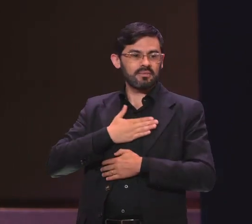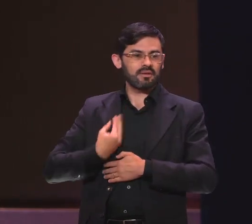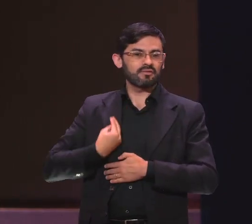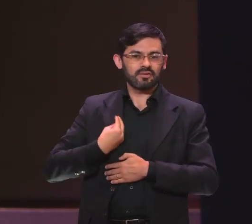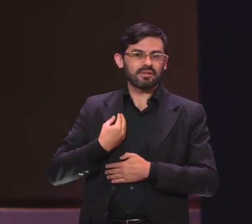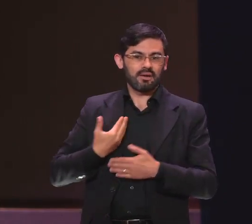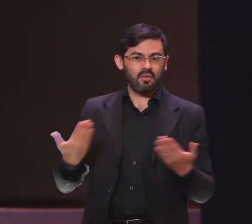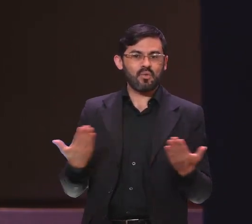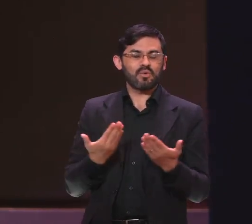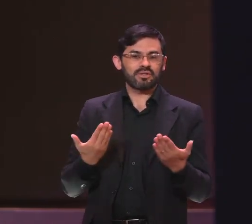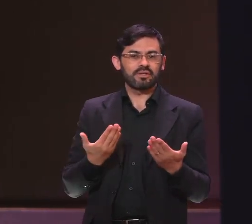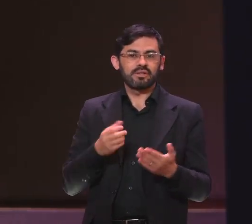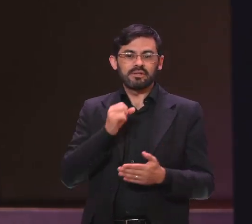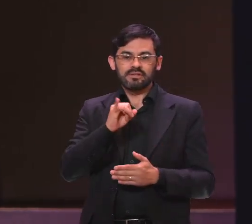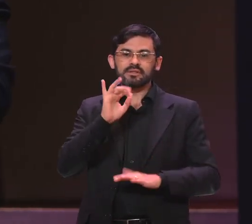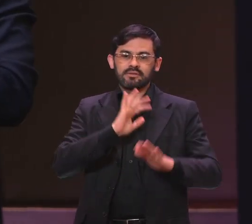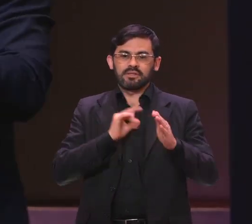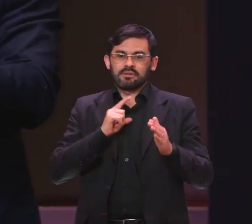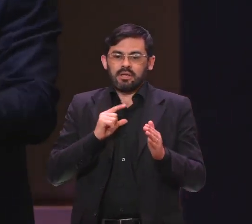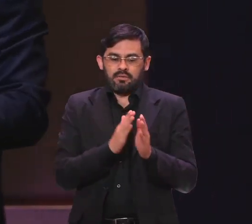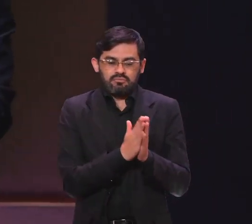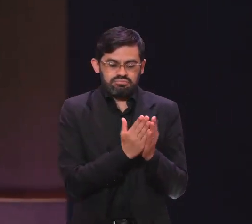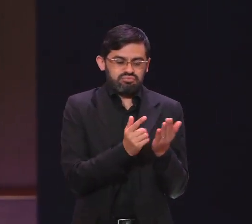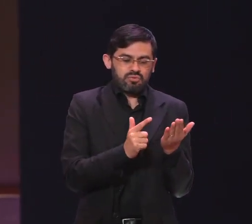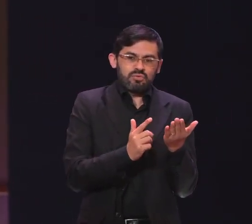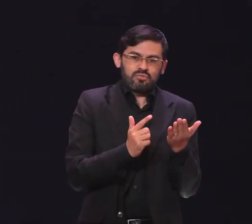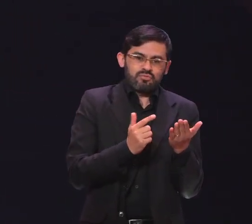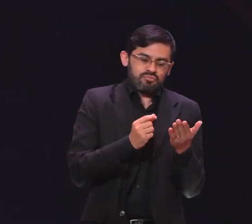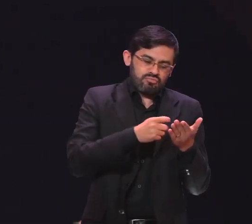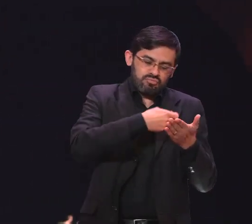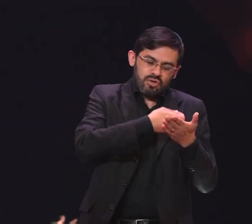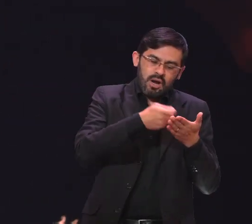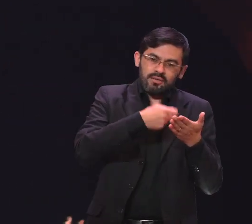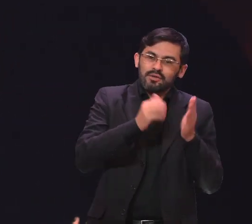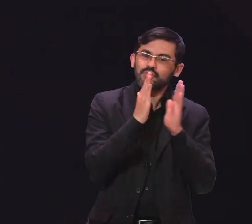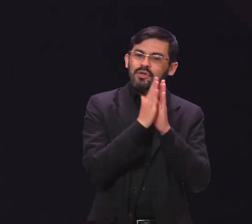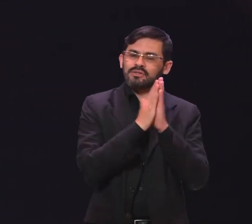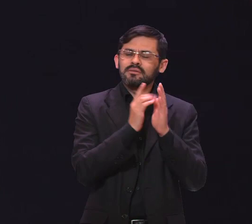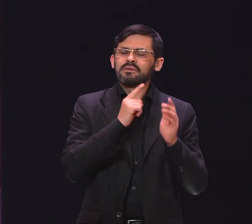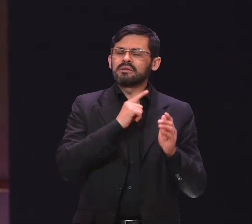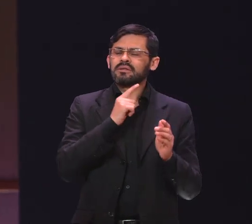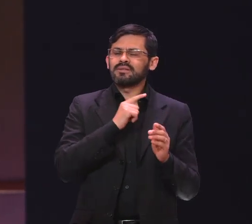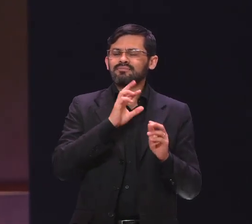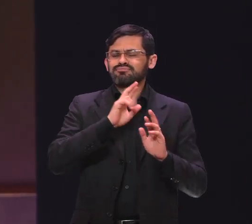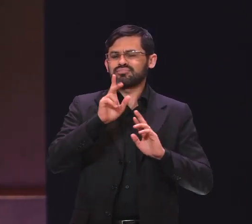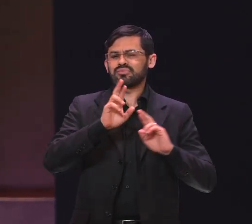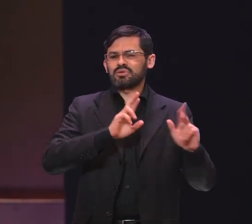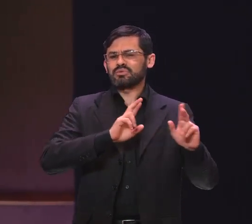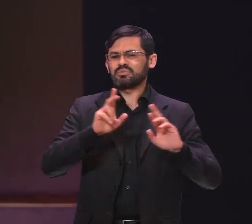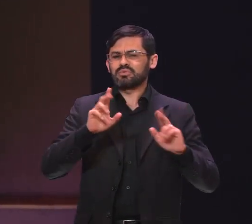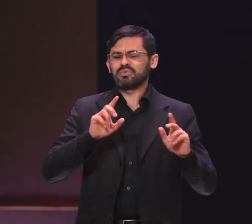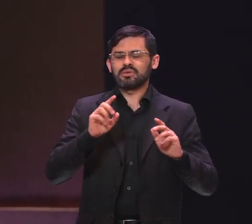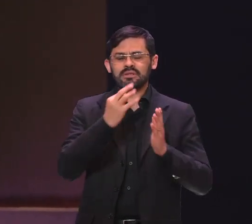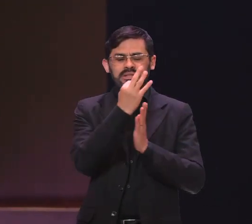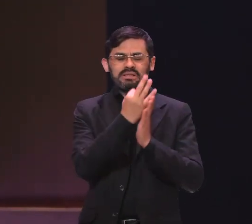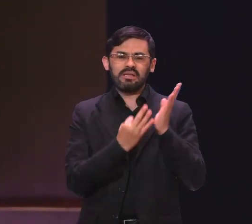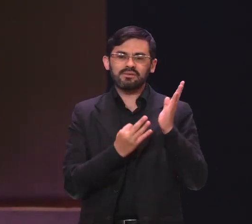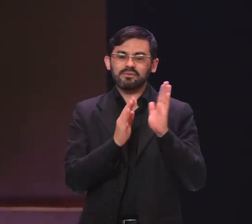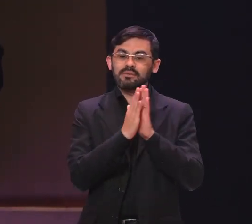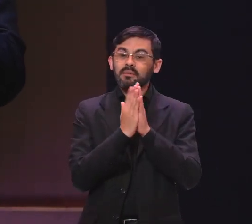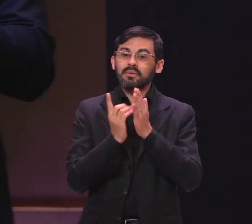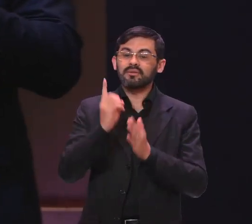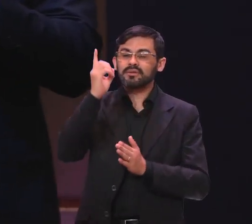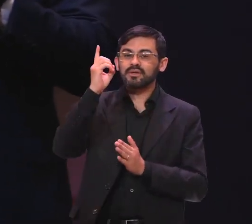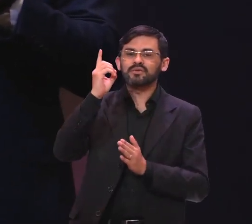vida. E se você pegar meu caderno de oração, você vai encontrar uma série de textos